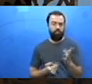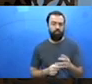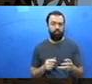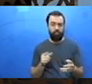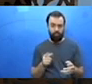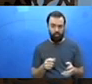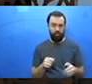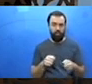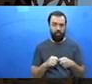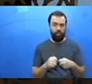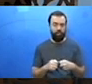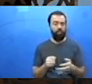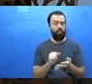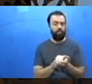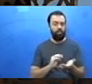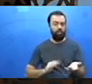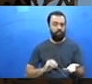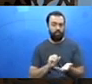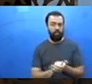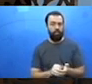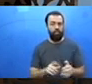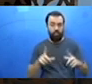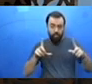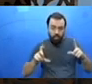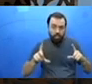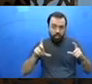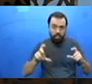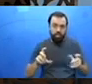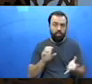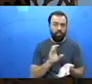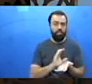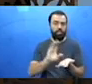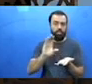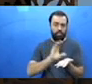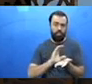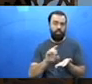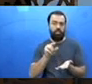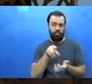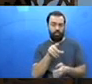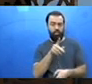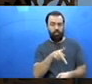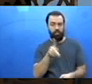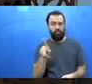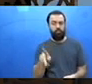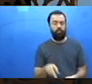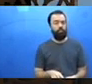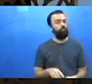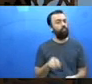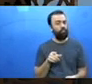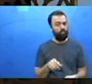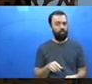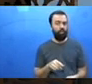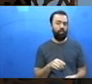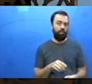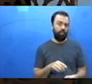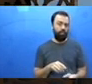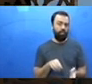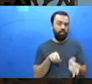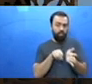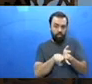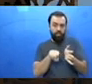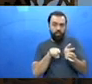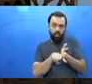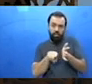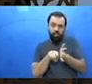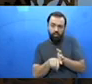vocês realizam essa atividade, continue tirando foto, mandando para o tutor. E qualquer dúvida, pessoal,